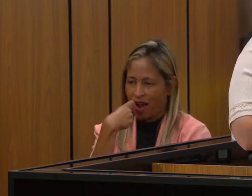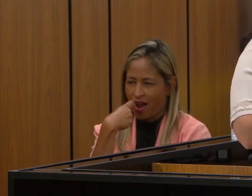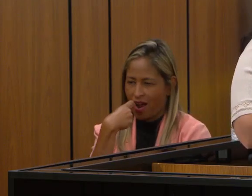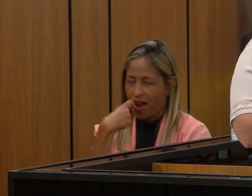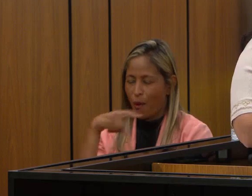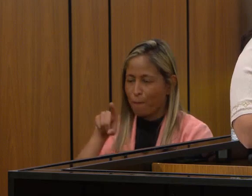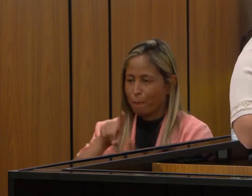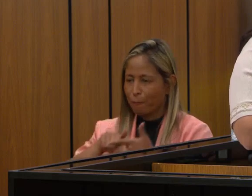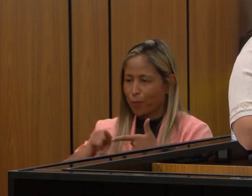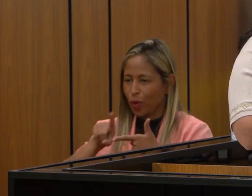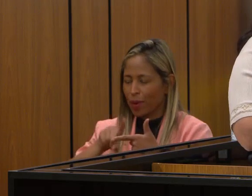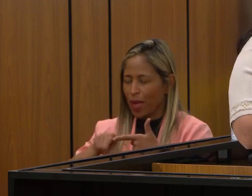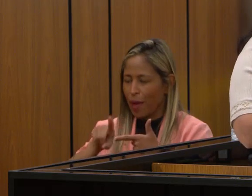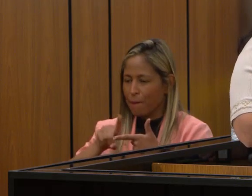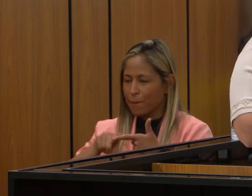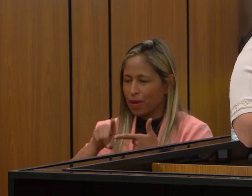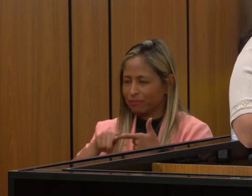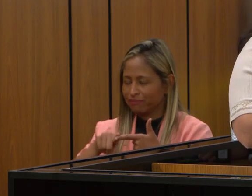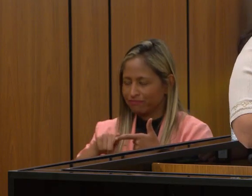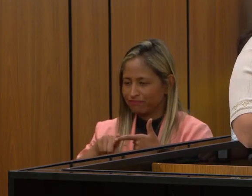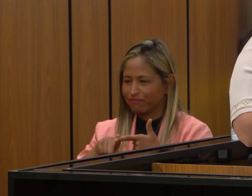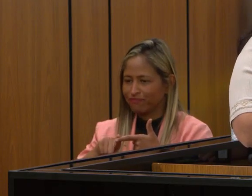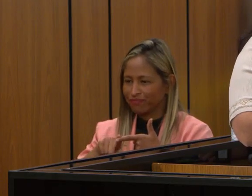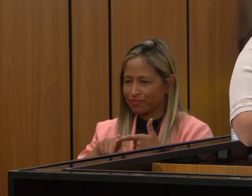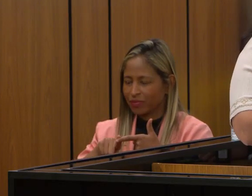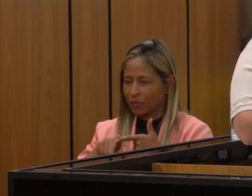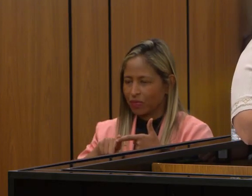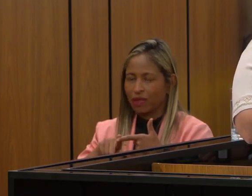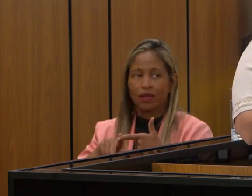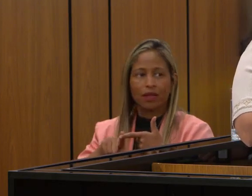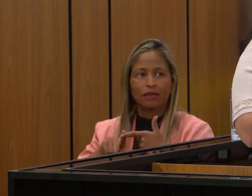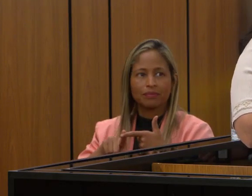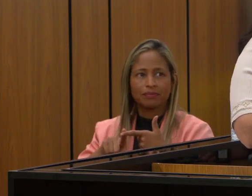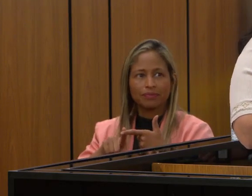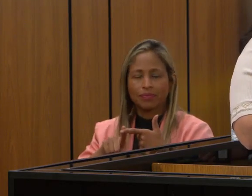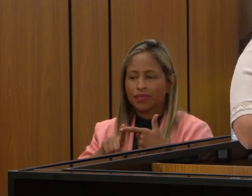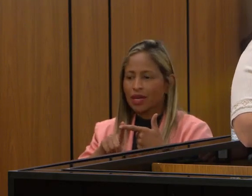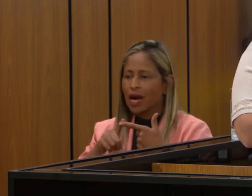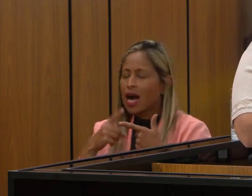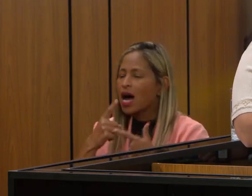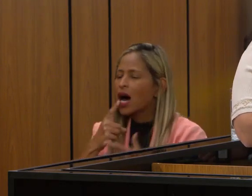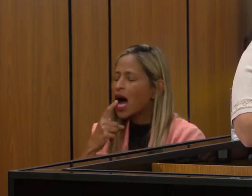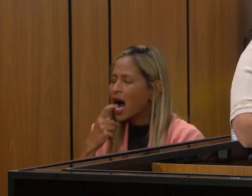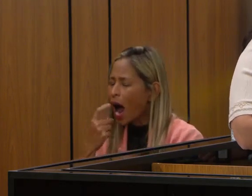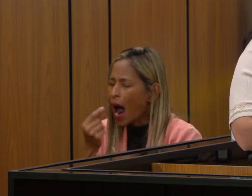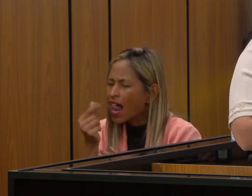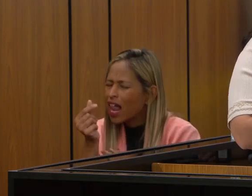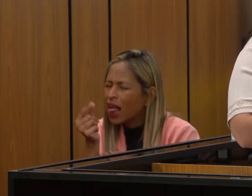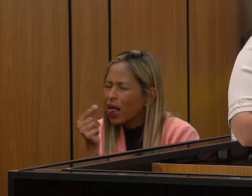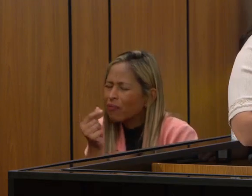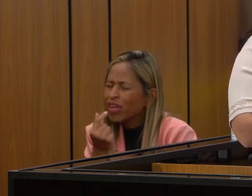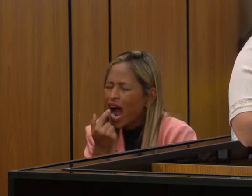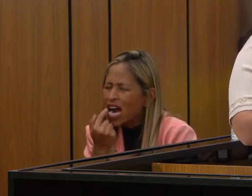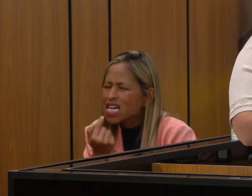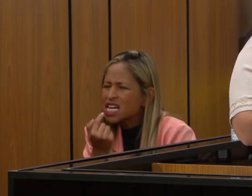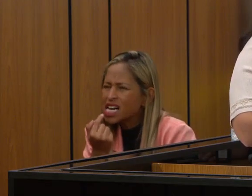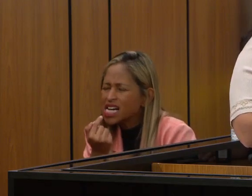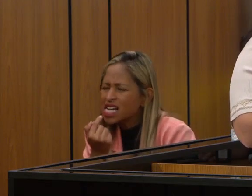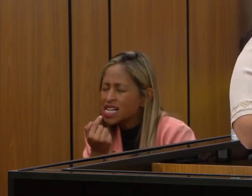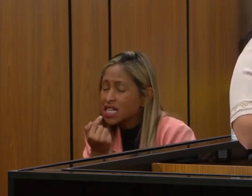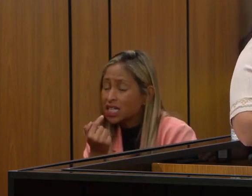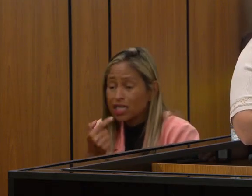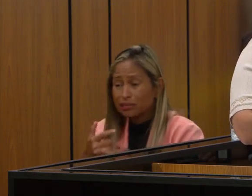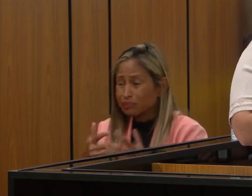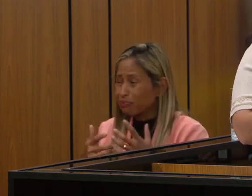tendo problema com implante que a ficou uma tipo uma pelezinha solta estranha e o negócio